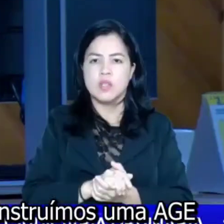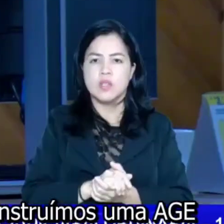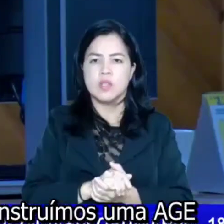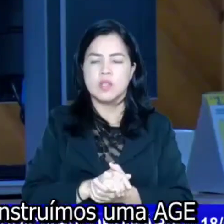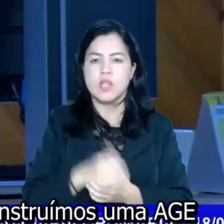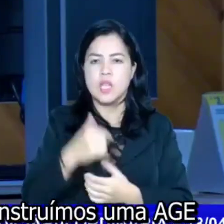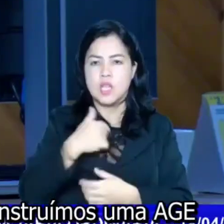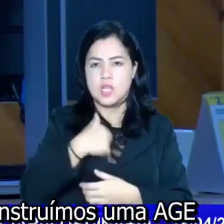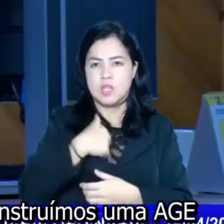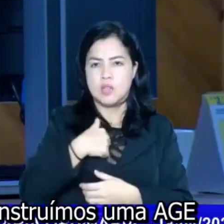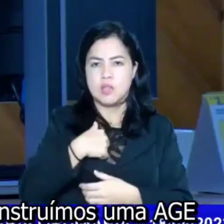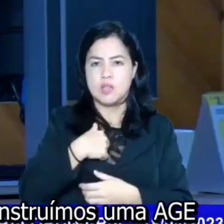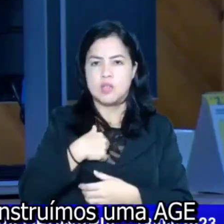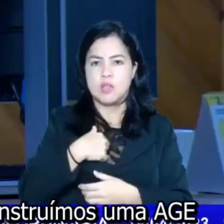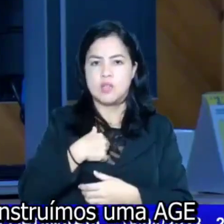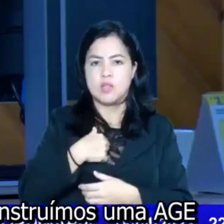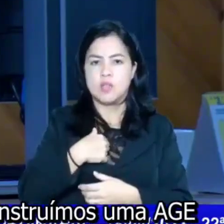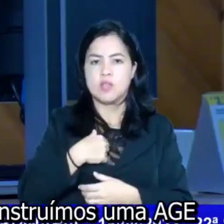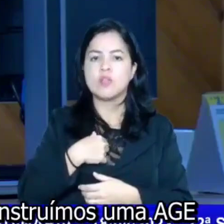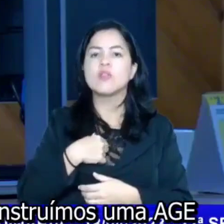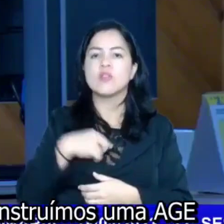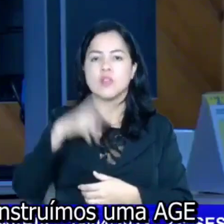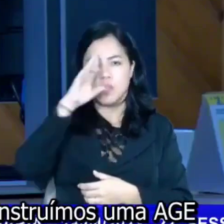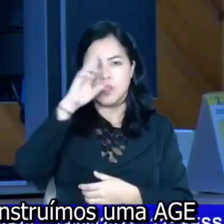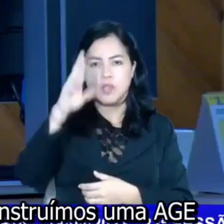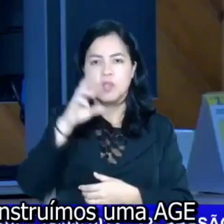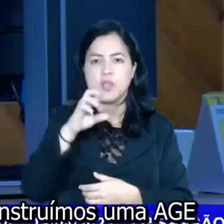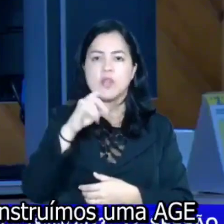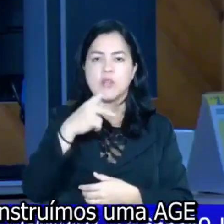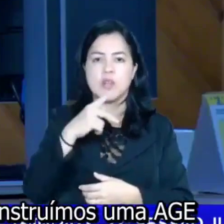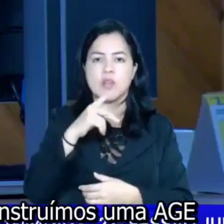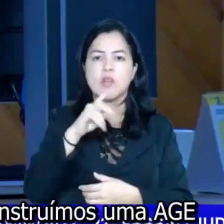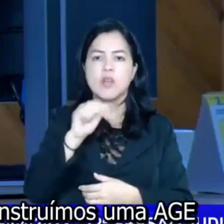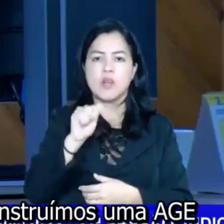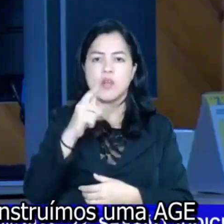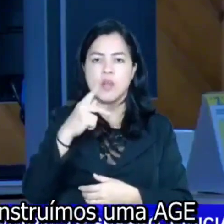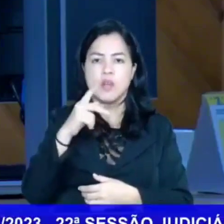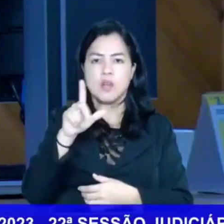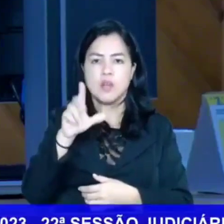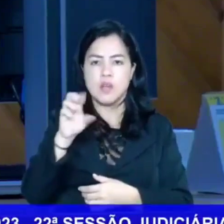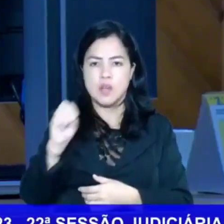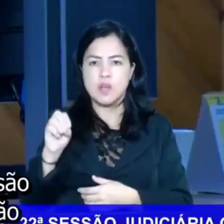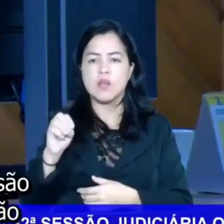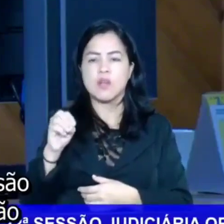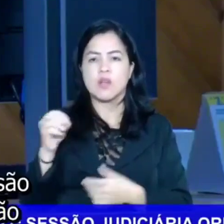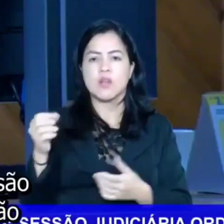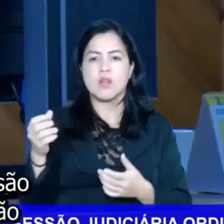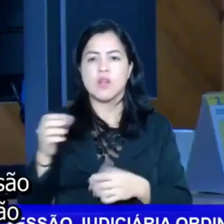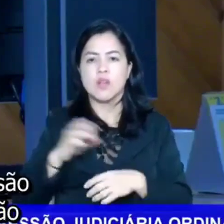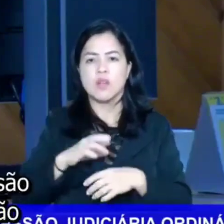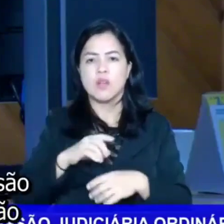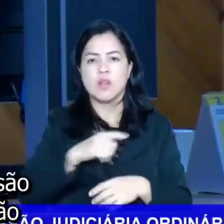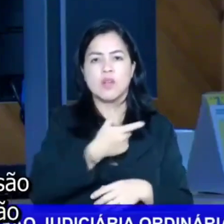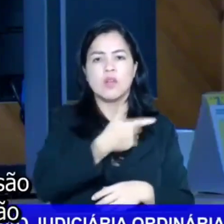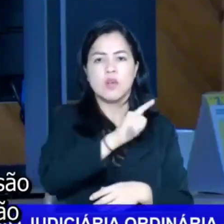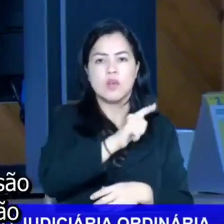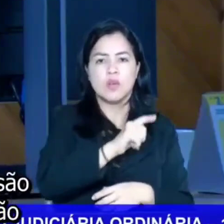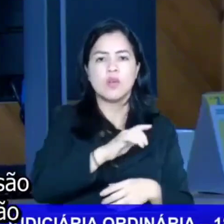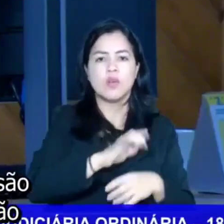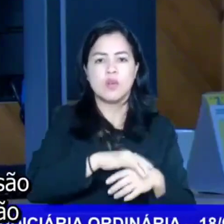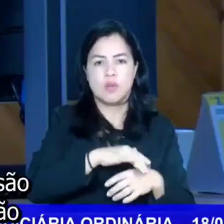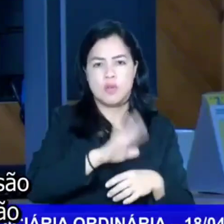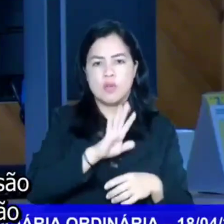Eu, doutor Pablo, essa semana, na segunda-feira, nós instruímos uma AGE, hoje instruímos outra e